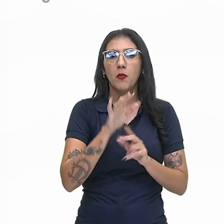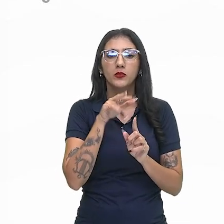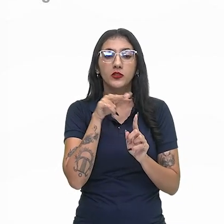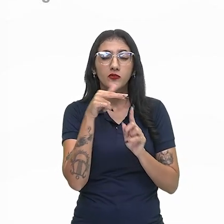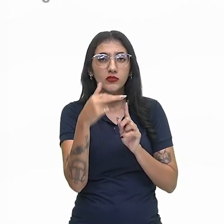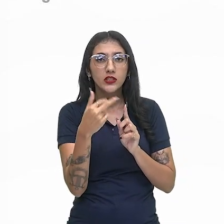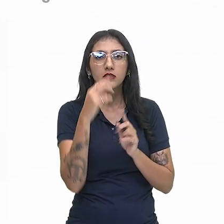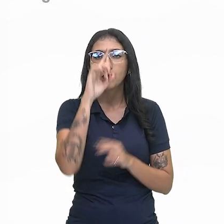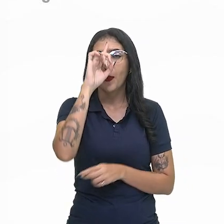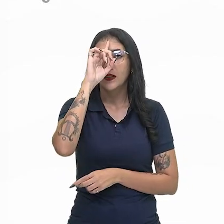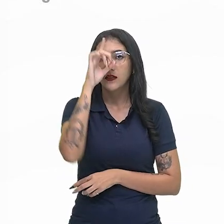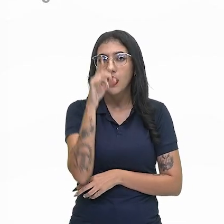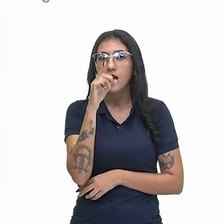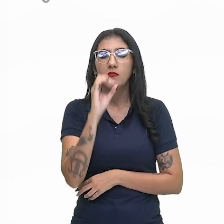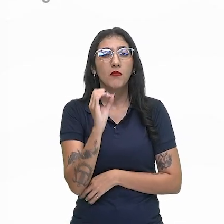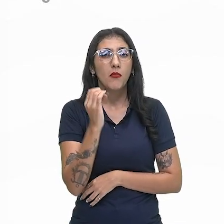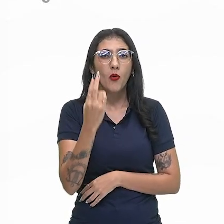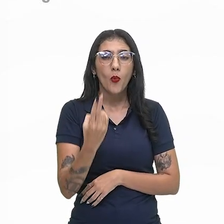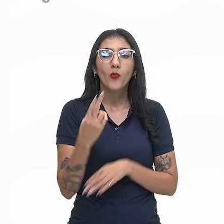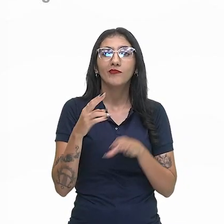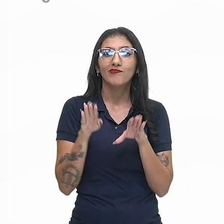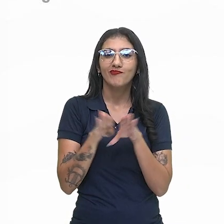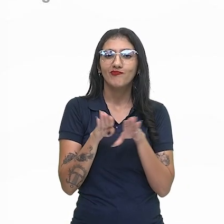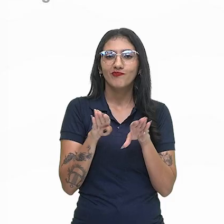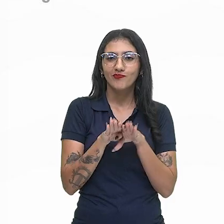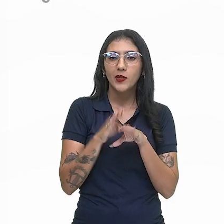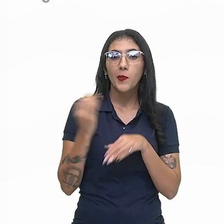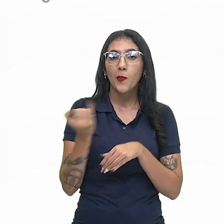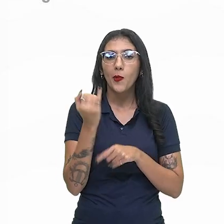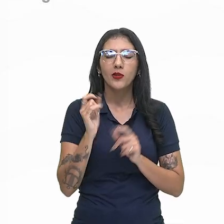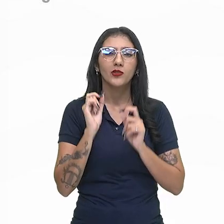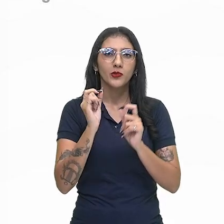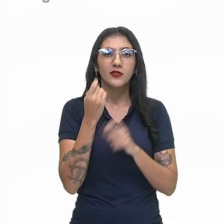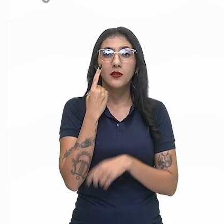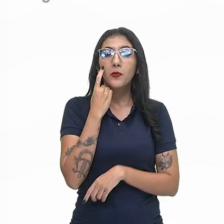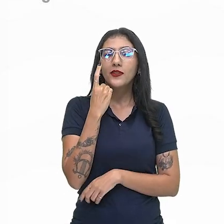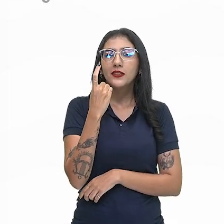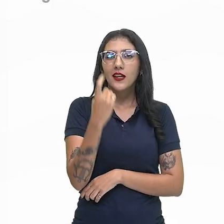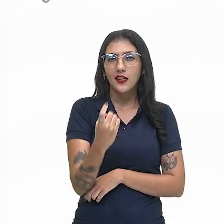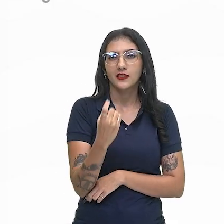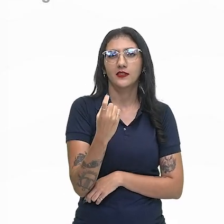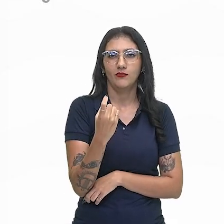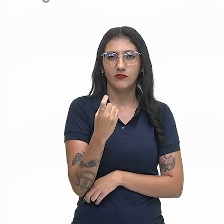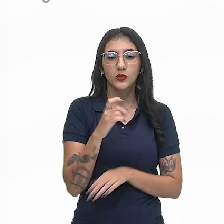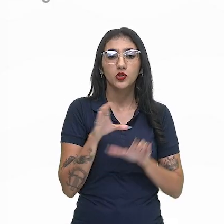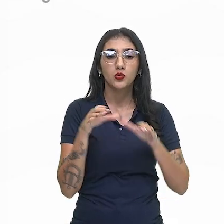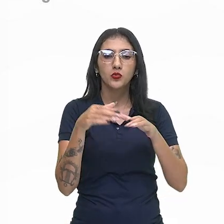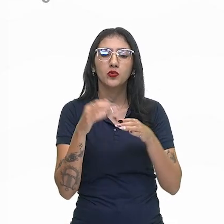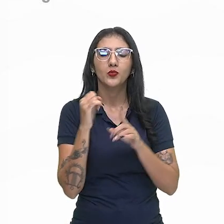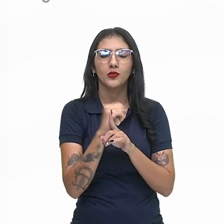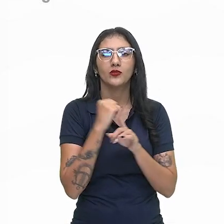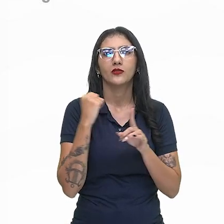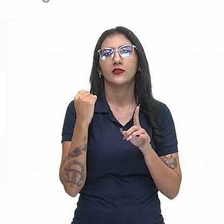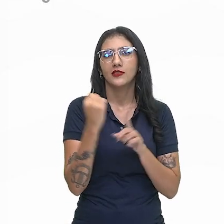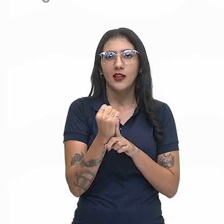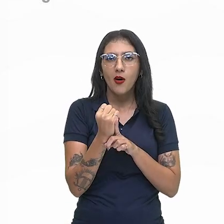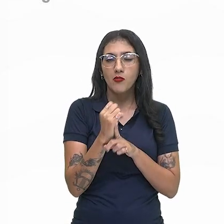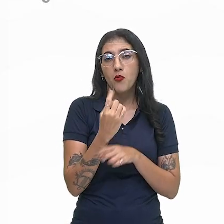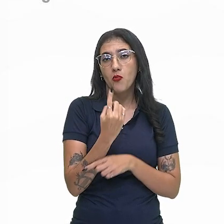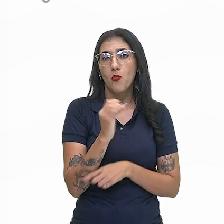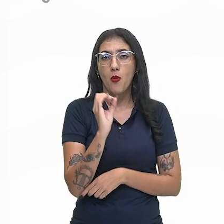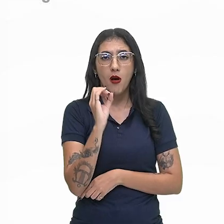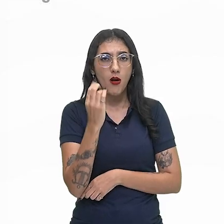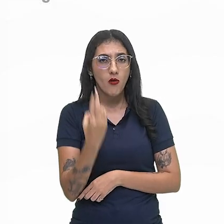ideologia, ou também, os interesses de uma ou mais classes